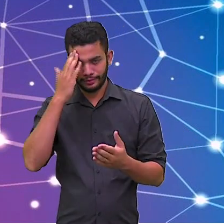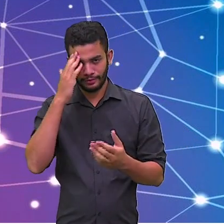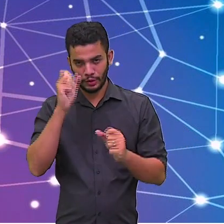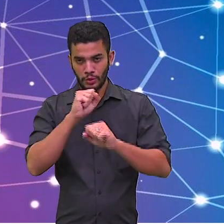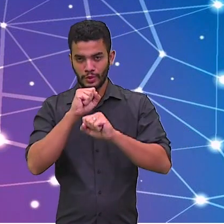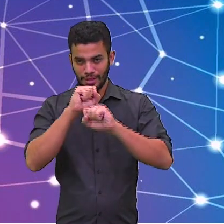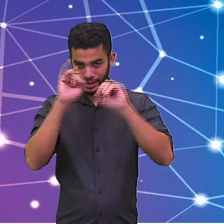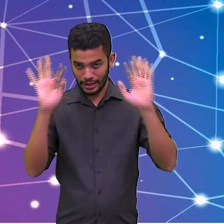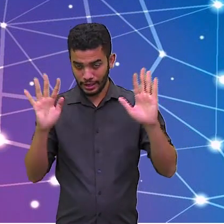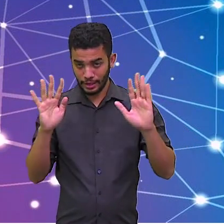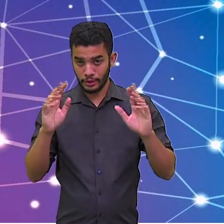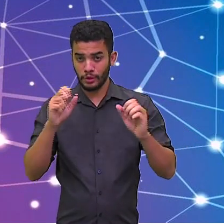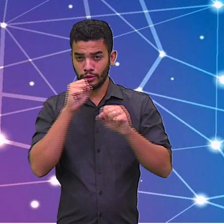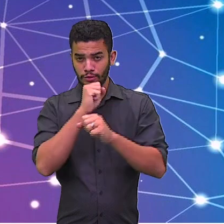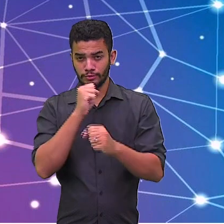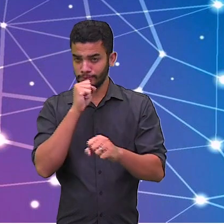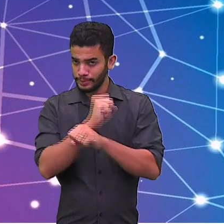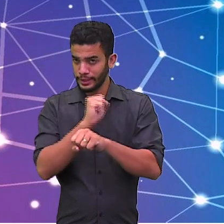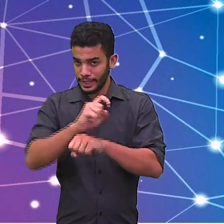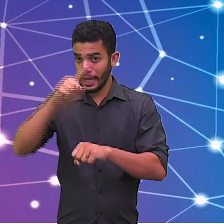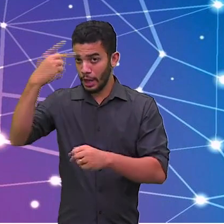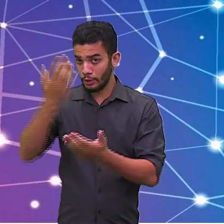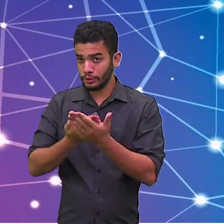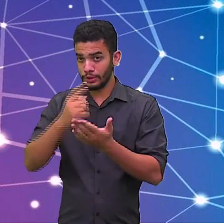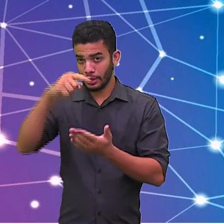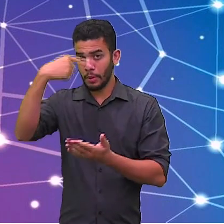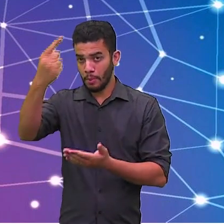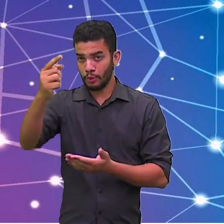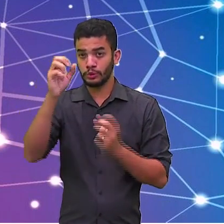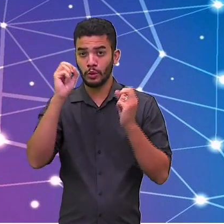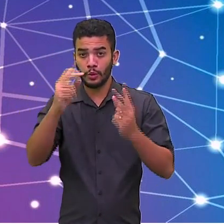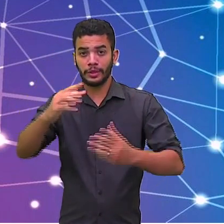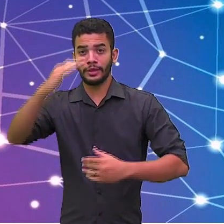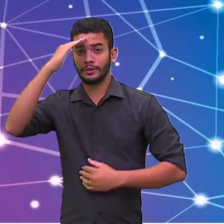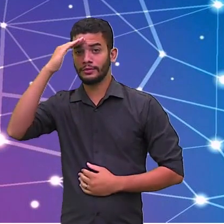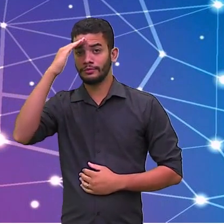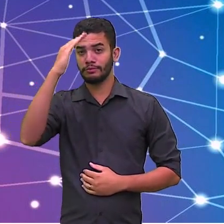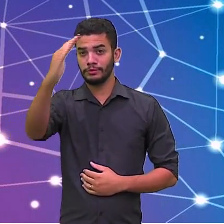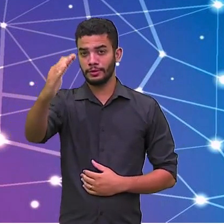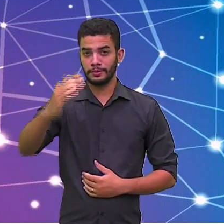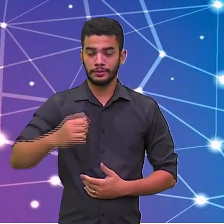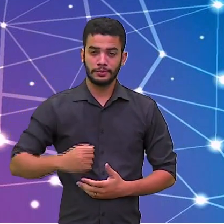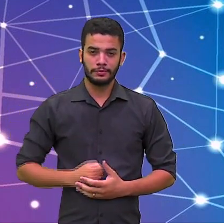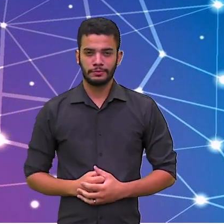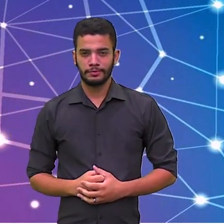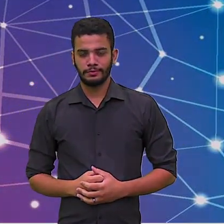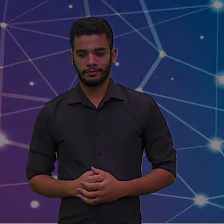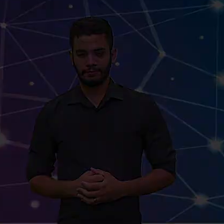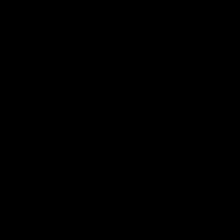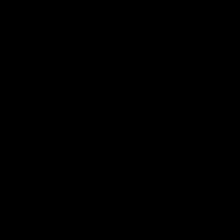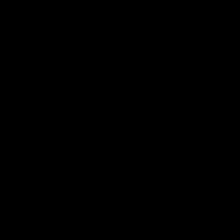SMED-GV. Aguardo vocês para as próximas aulas. Fiquem com a cartilha. Até a próxima!